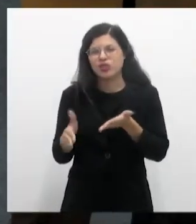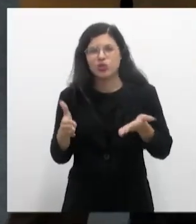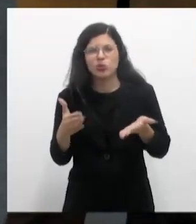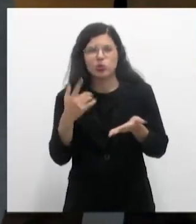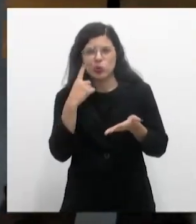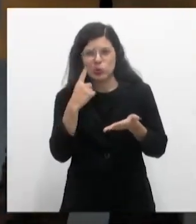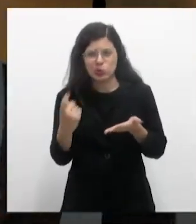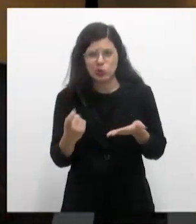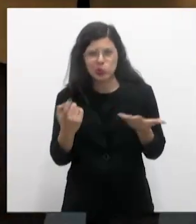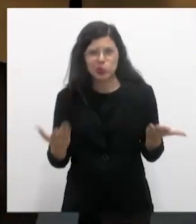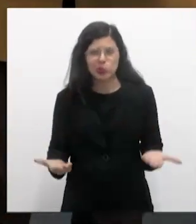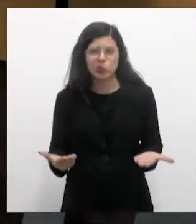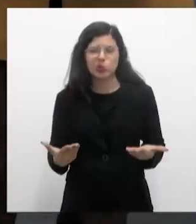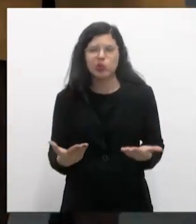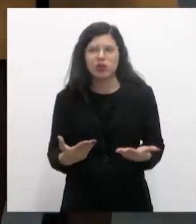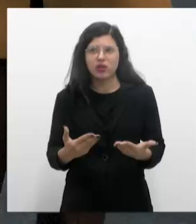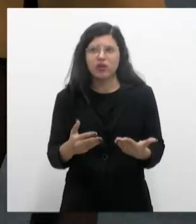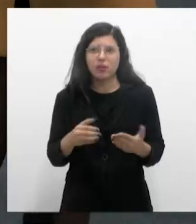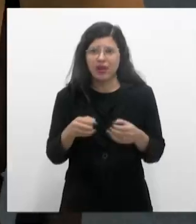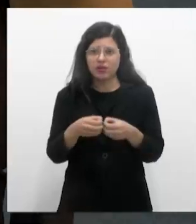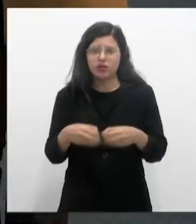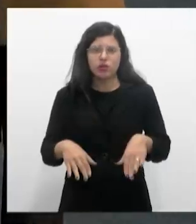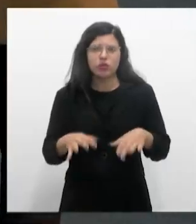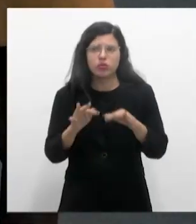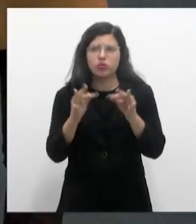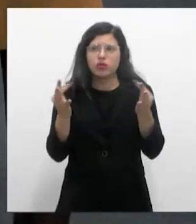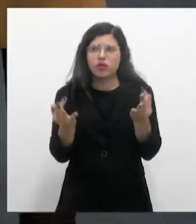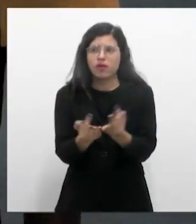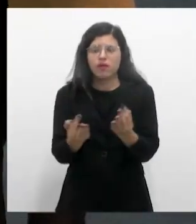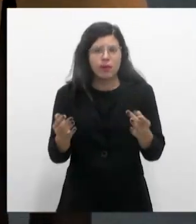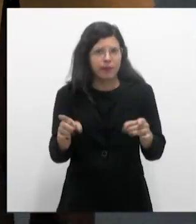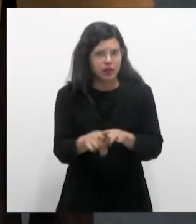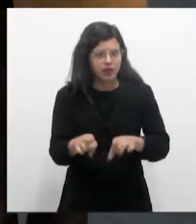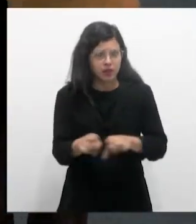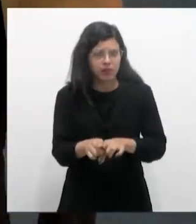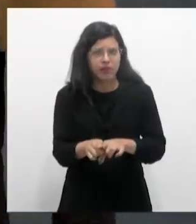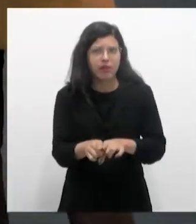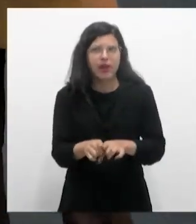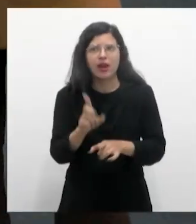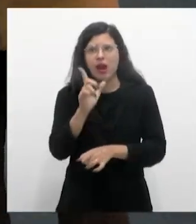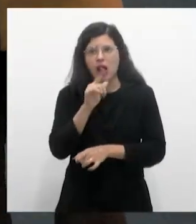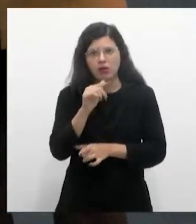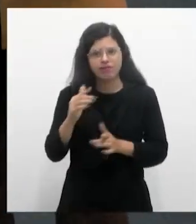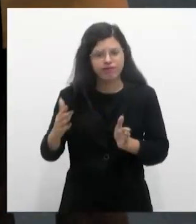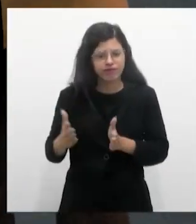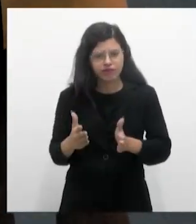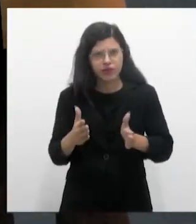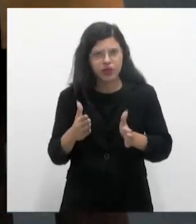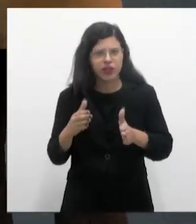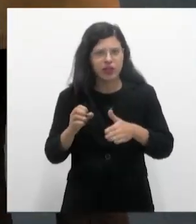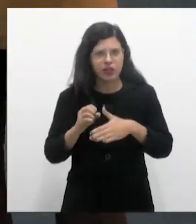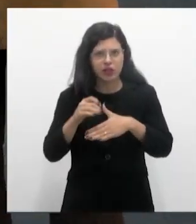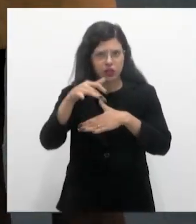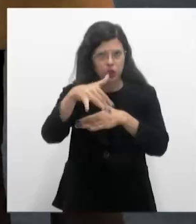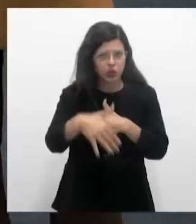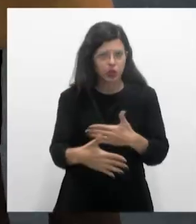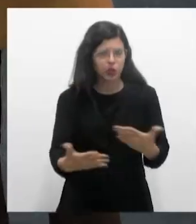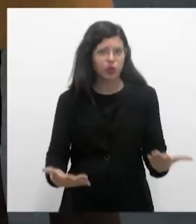polui as famílias e também os corpos hídricos, nascentes. Depois